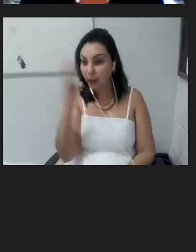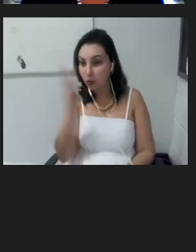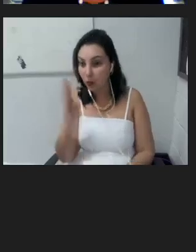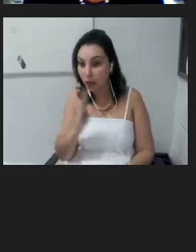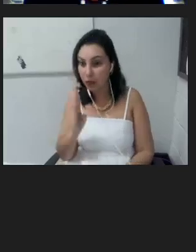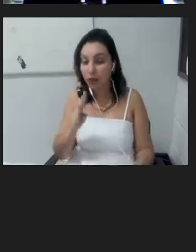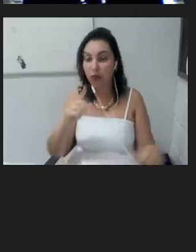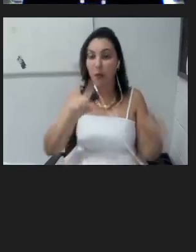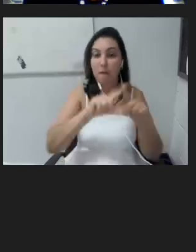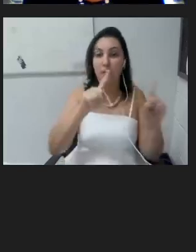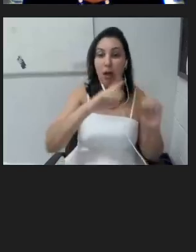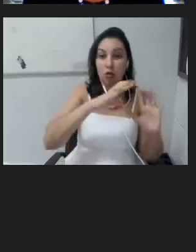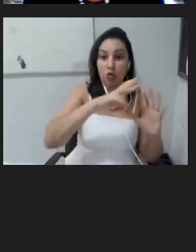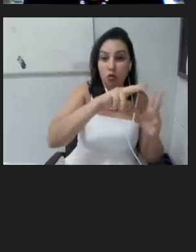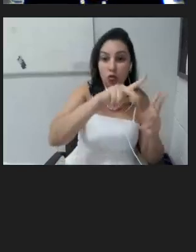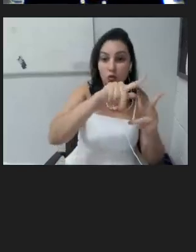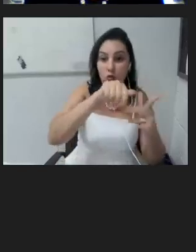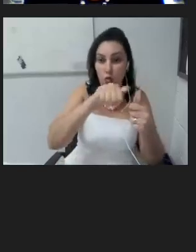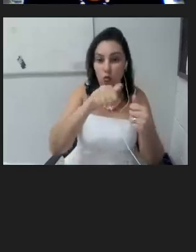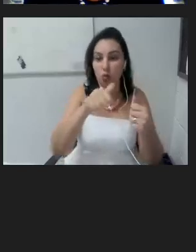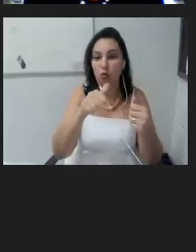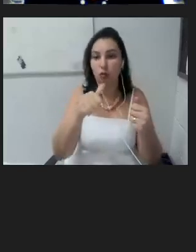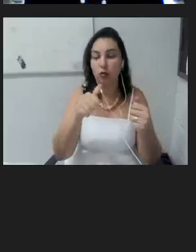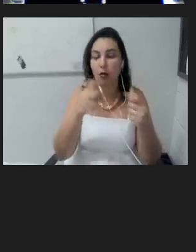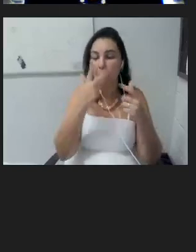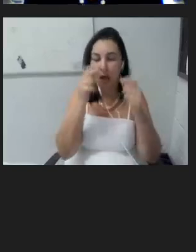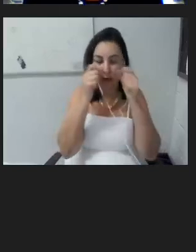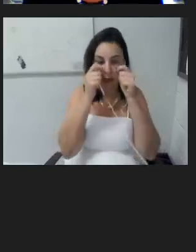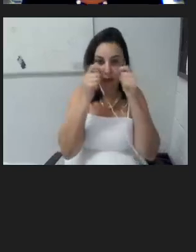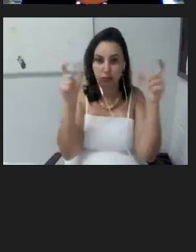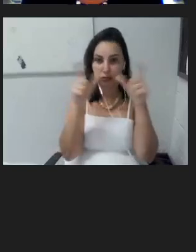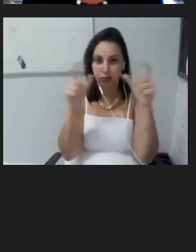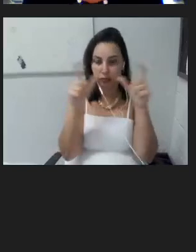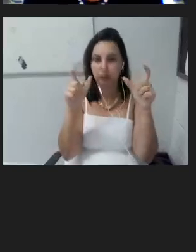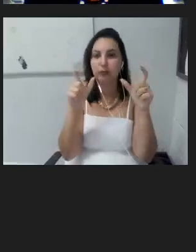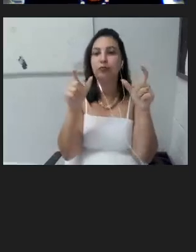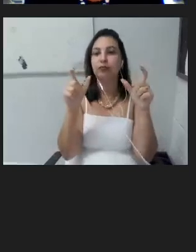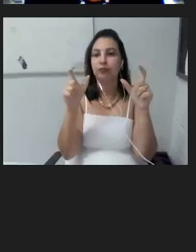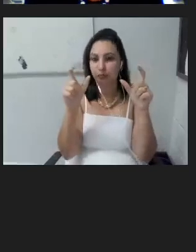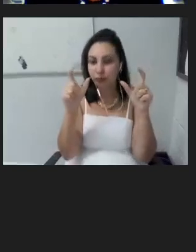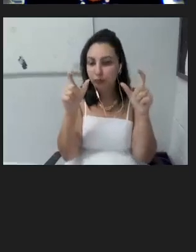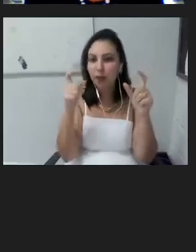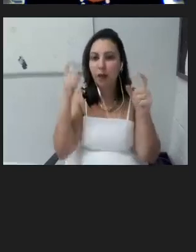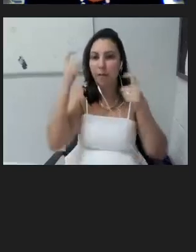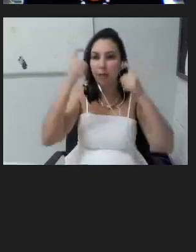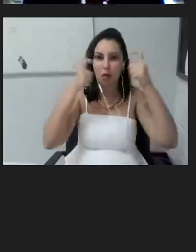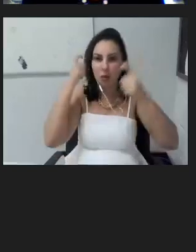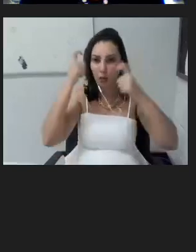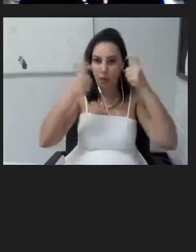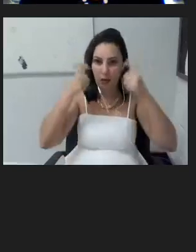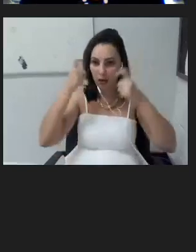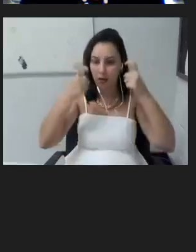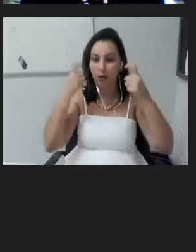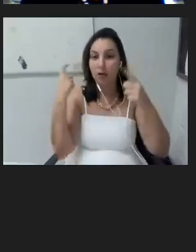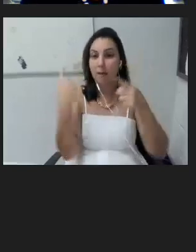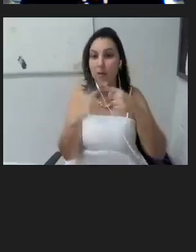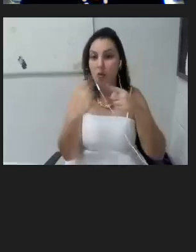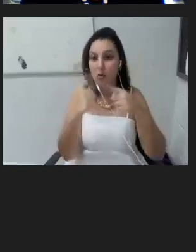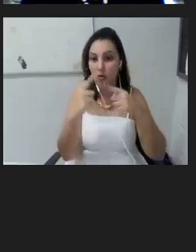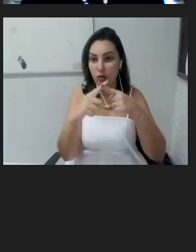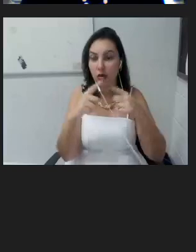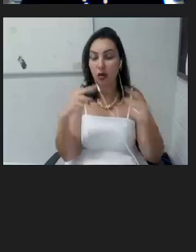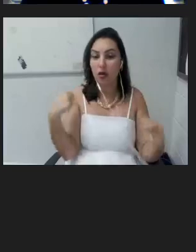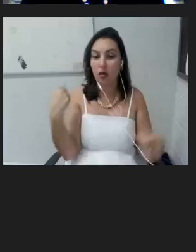mundial, tem despertado atenção e preocupação. Porque quando a gente pega aqui